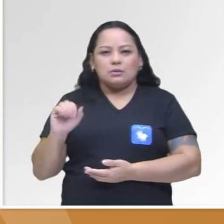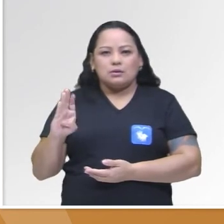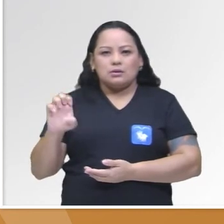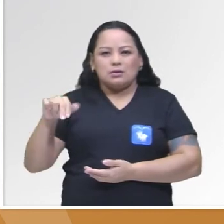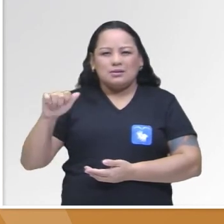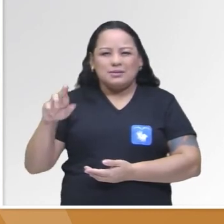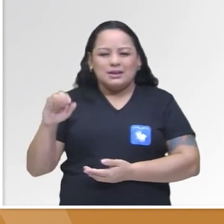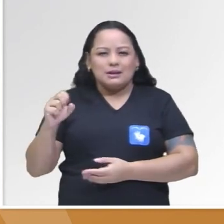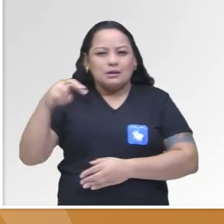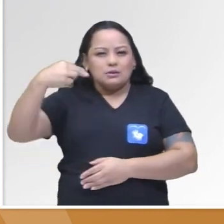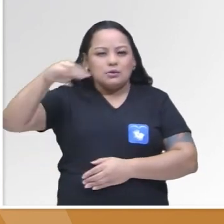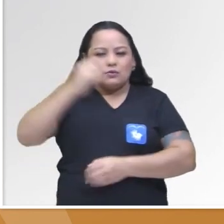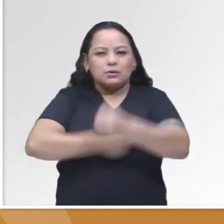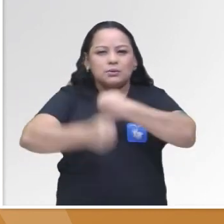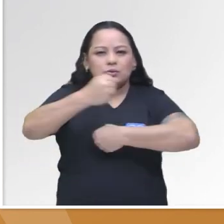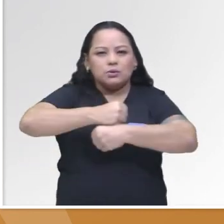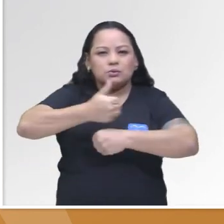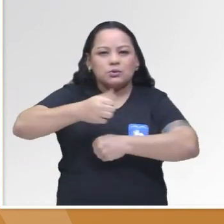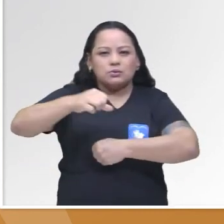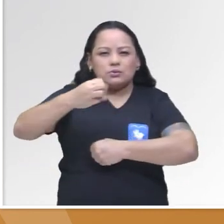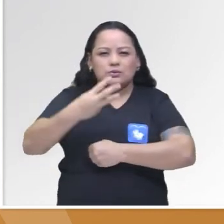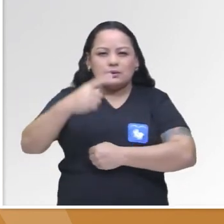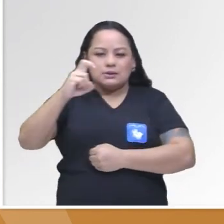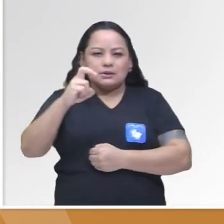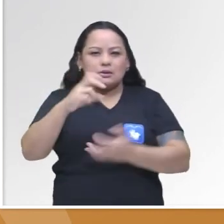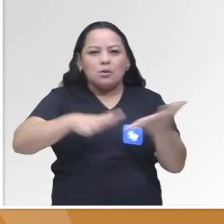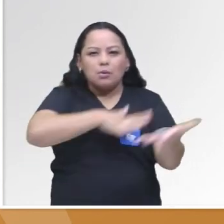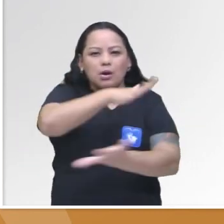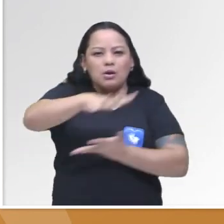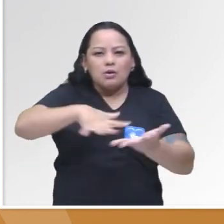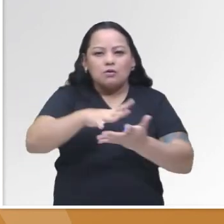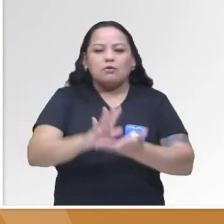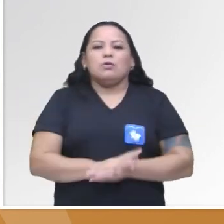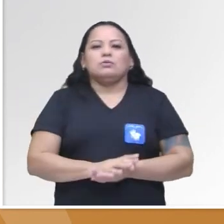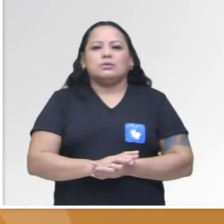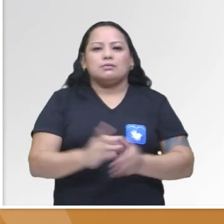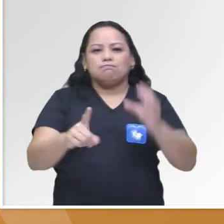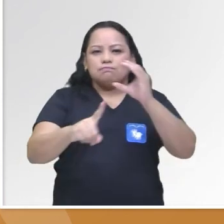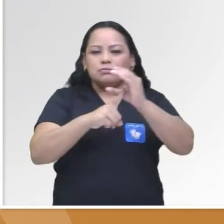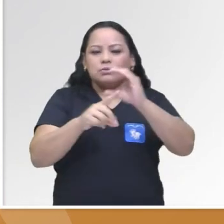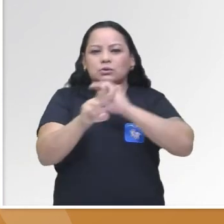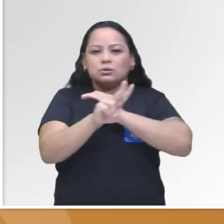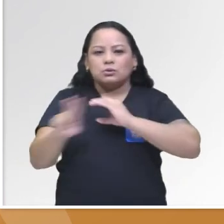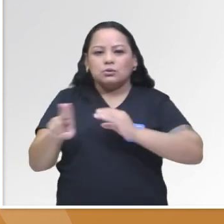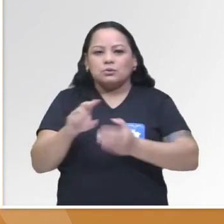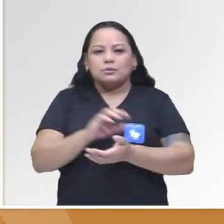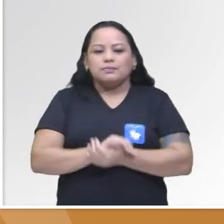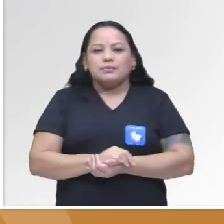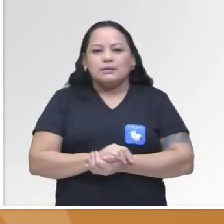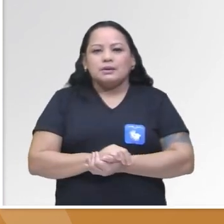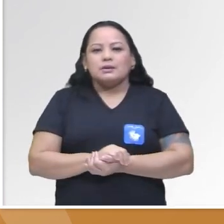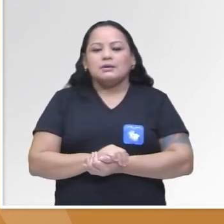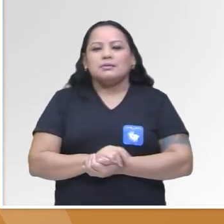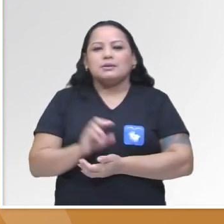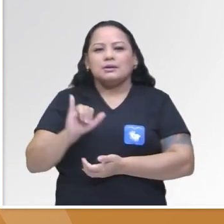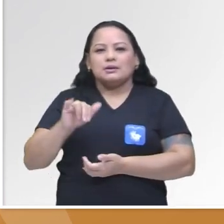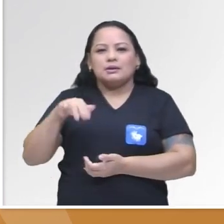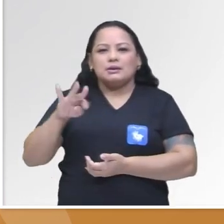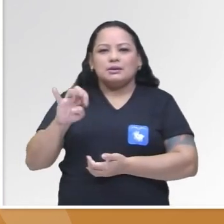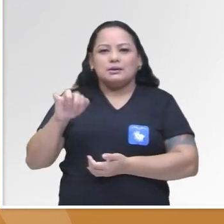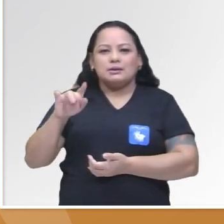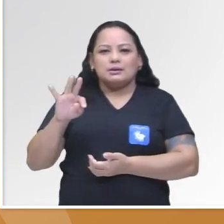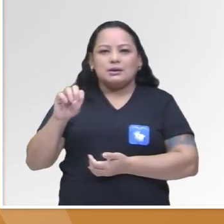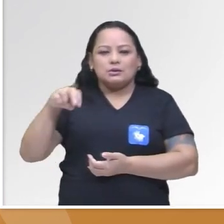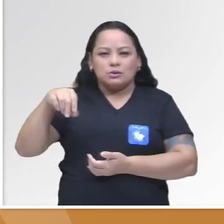de 1935, estourou uma revolta comunista, denominada Intentona Comunista, que foi